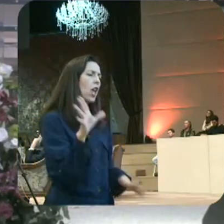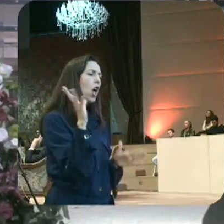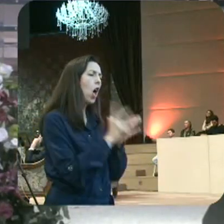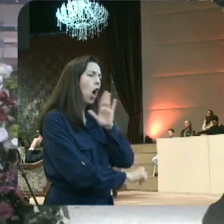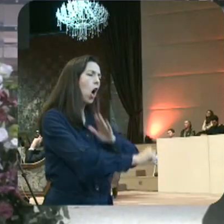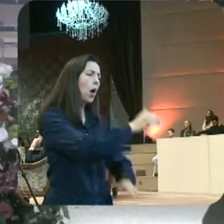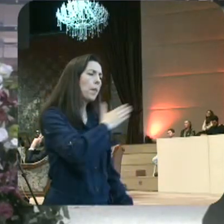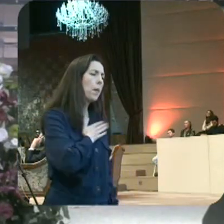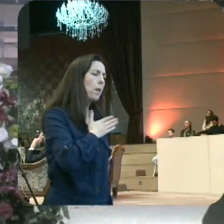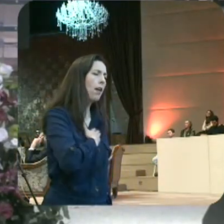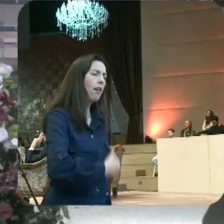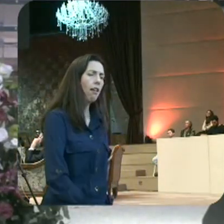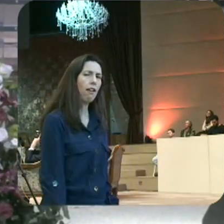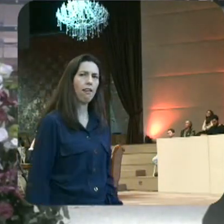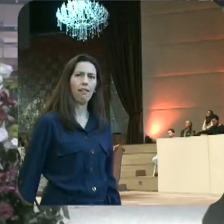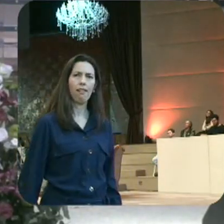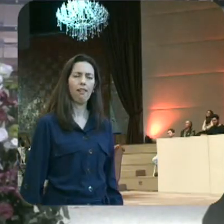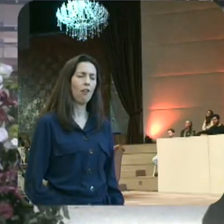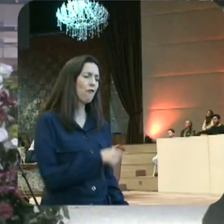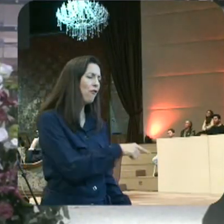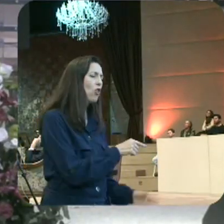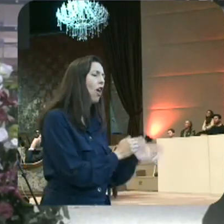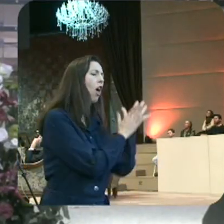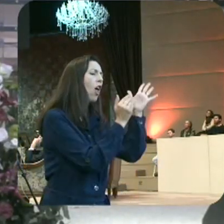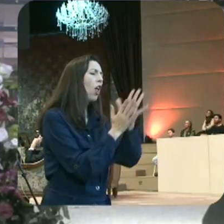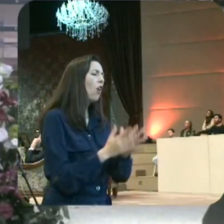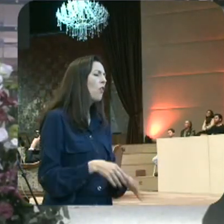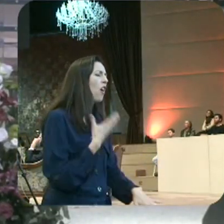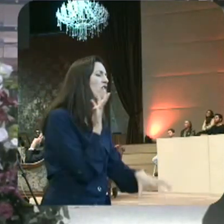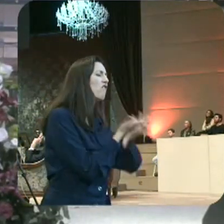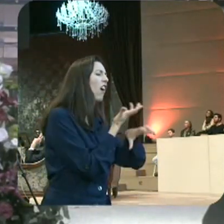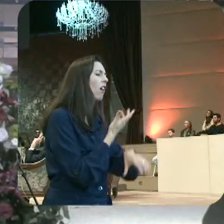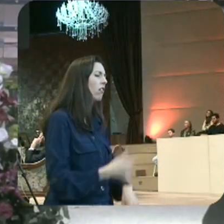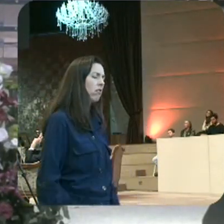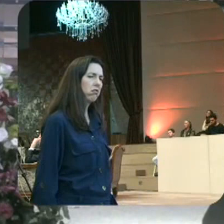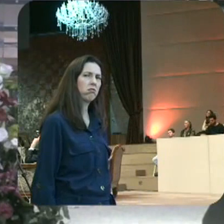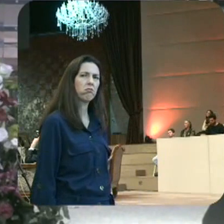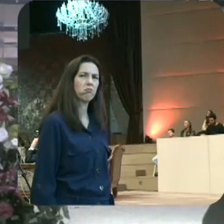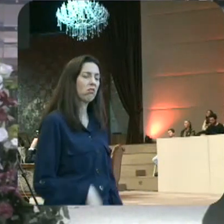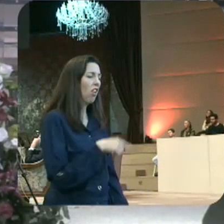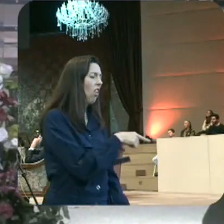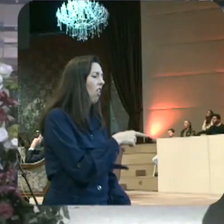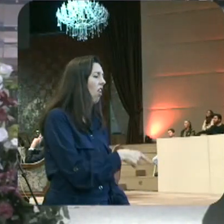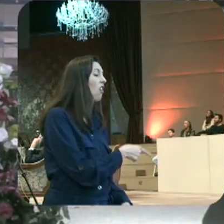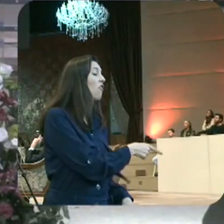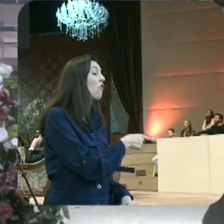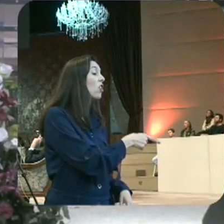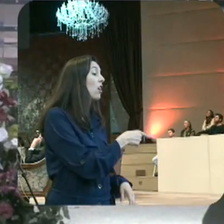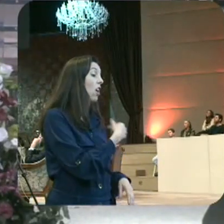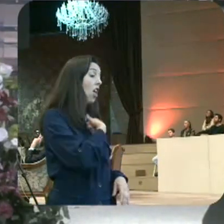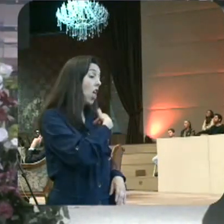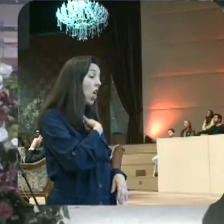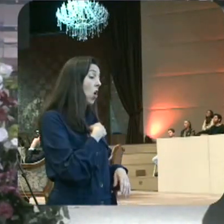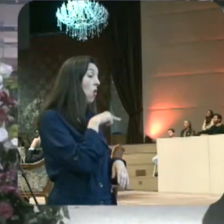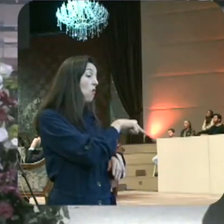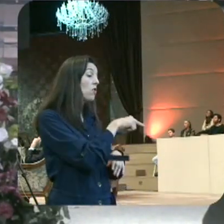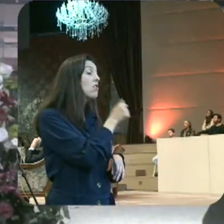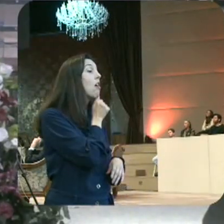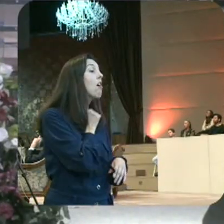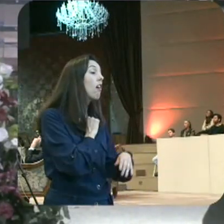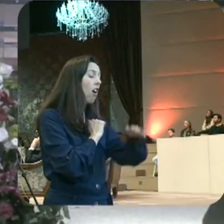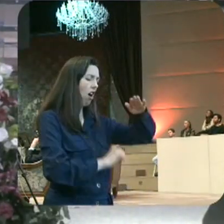rapaz? Esse louvor aqui para mim não vale nada, eu não valho nada para você.